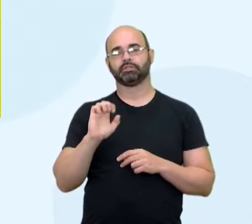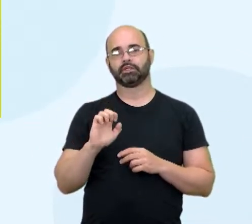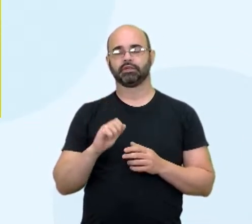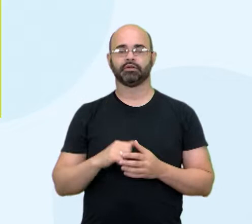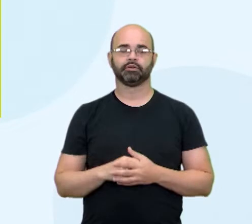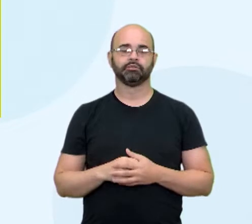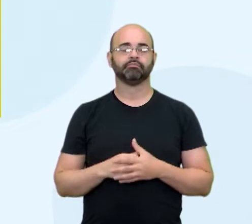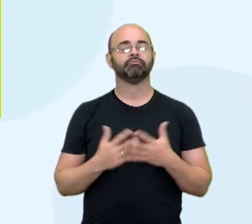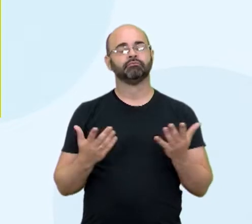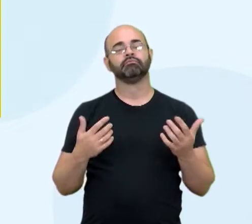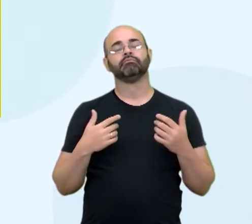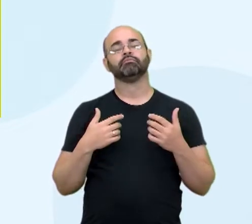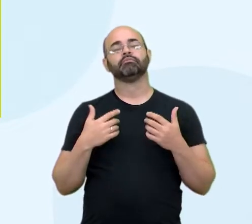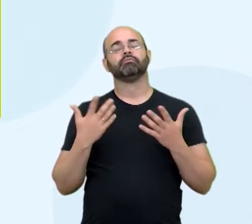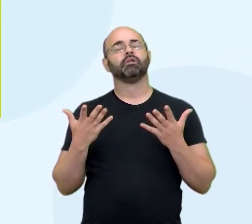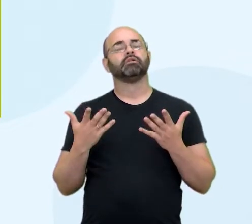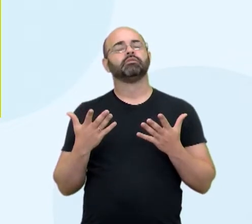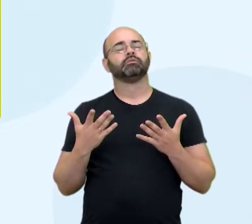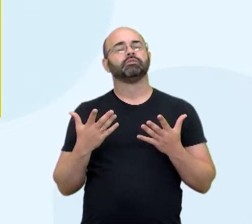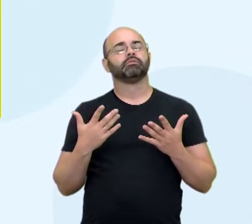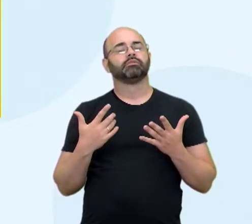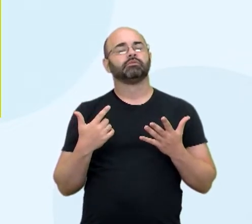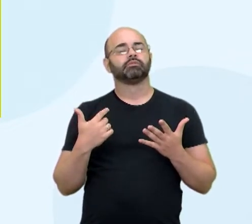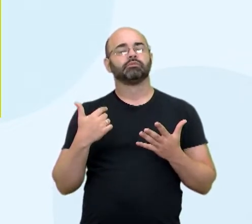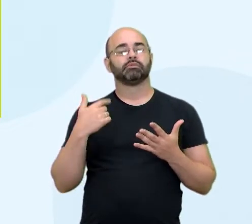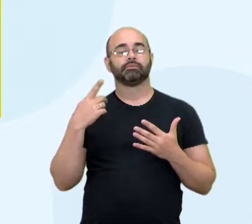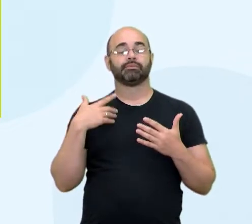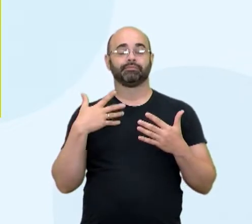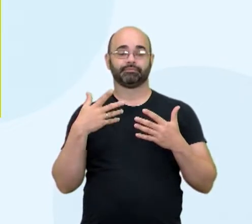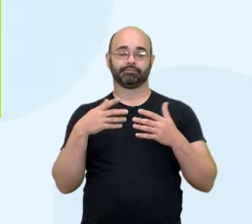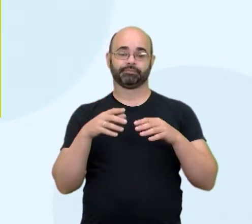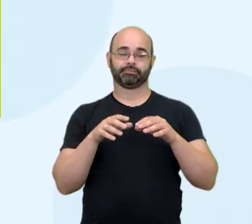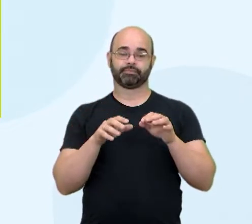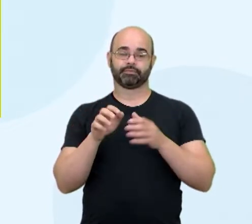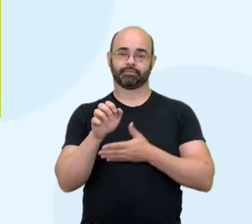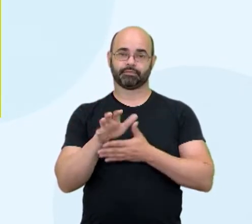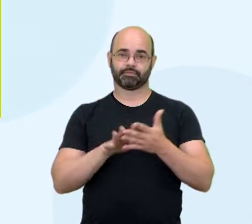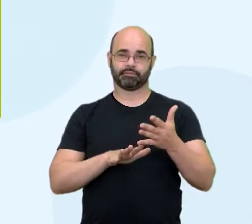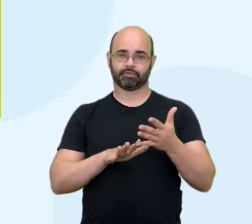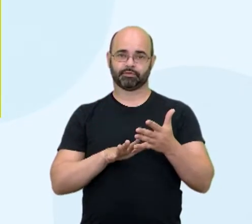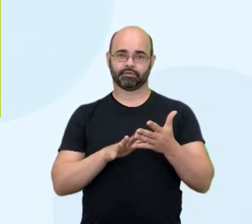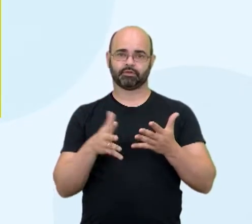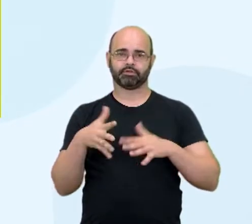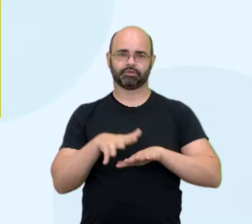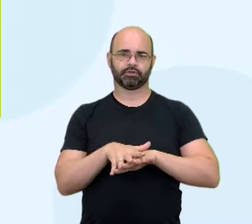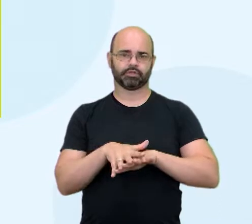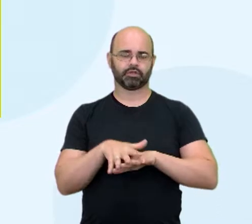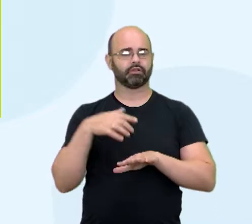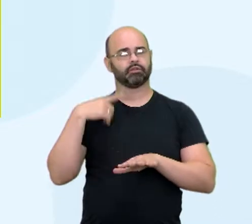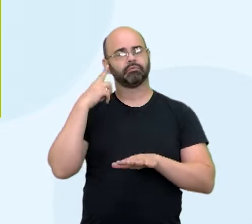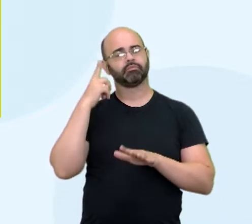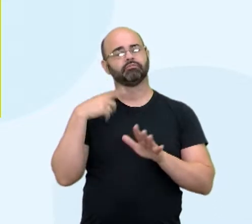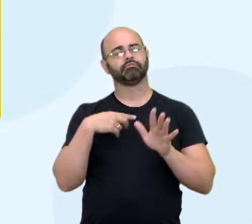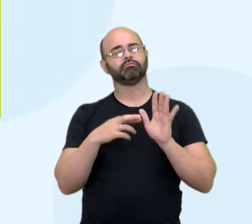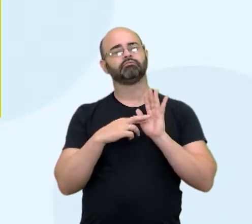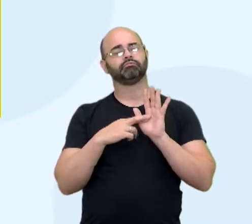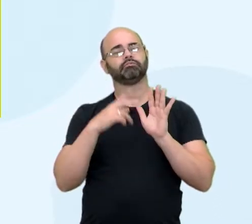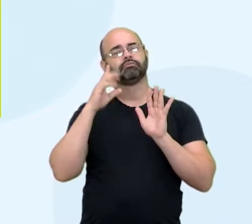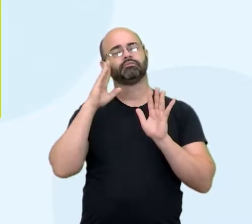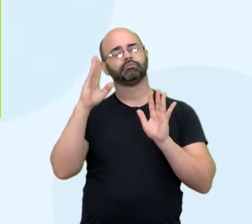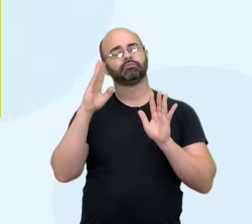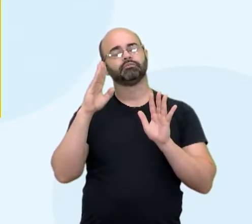espera quando se trabalha essa atividade integrada? É que se identifiquem alguns indicadores sociais e representam um